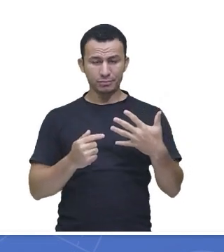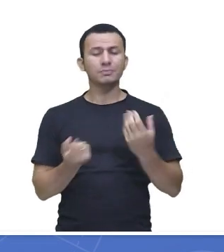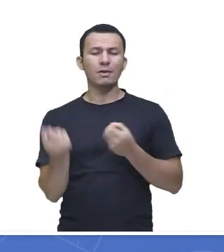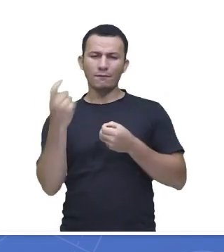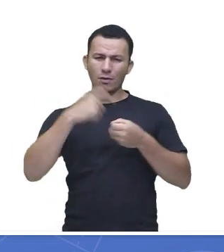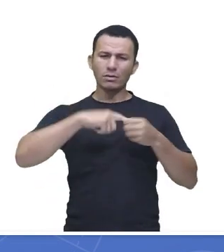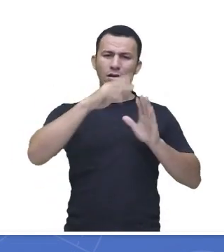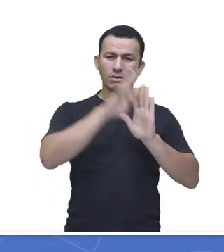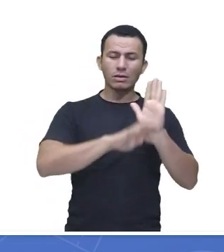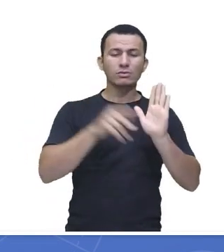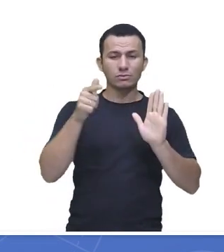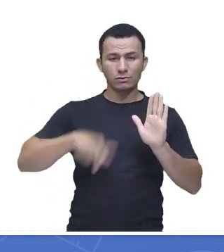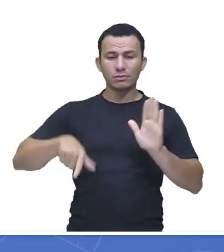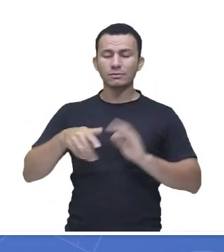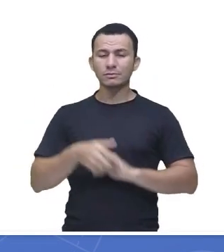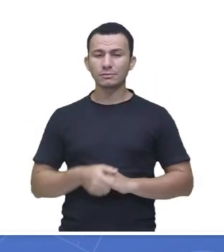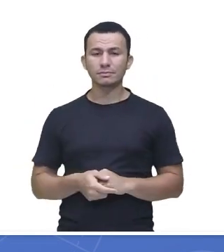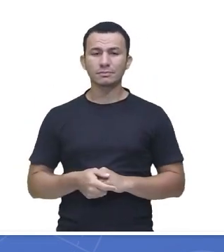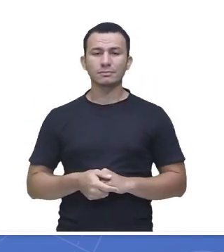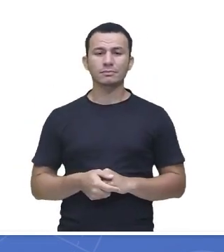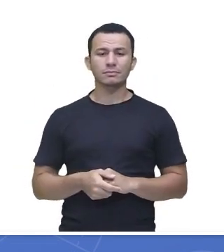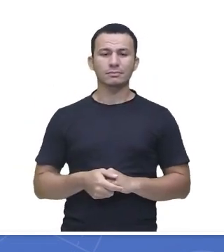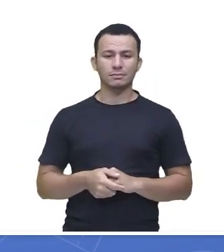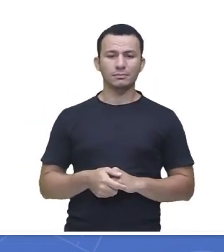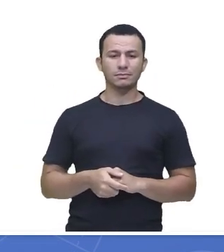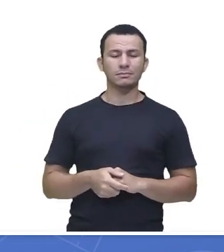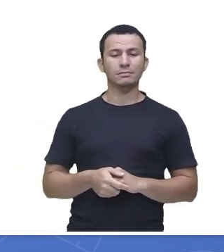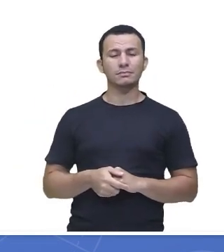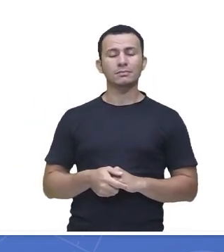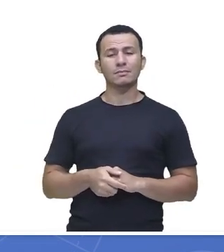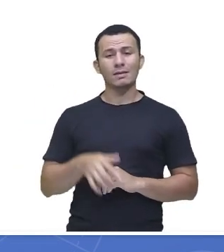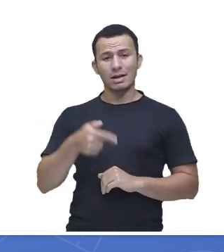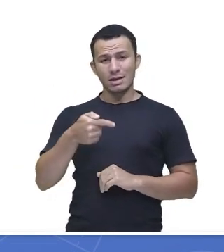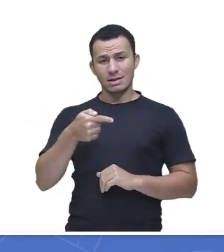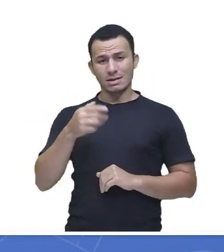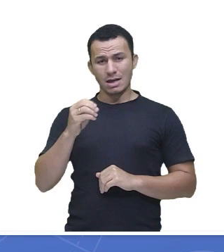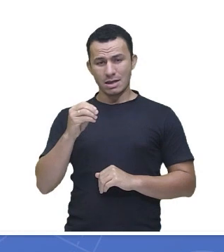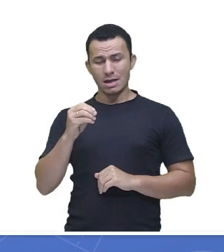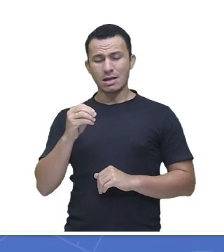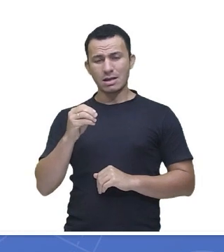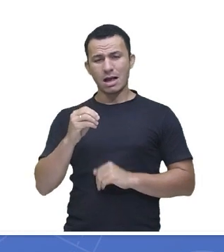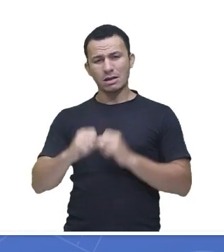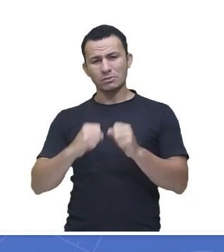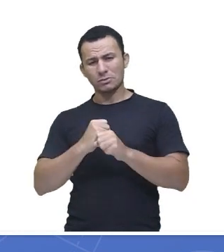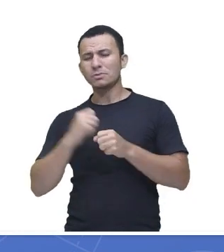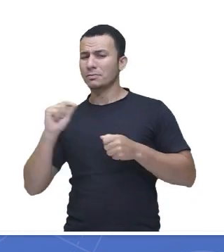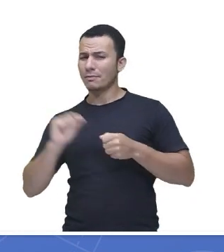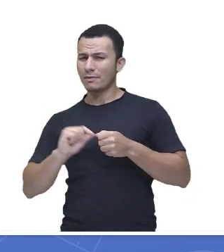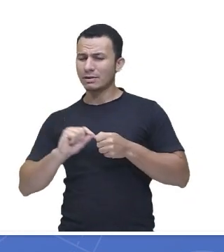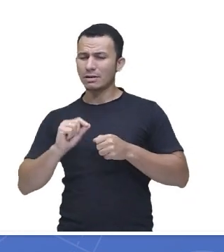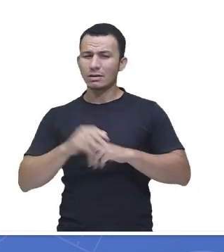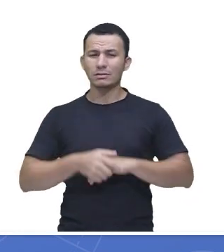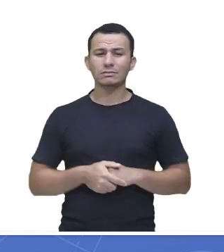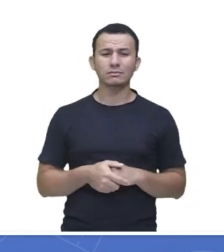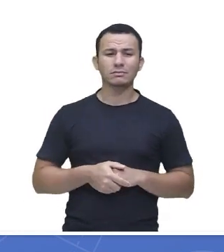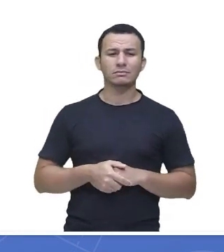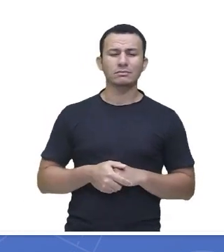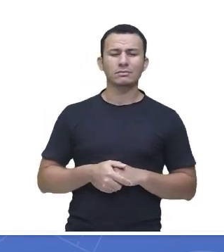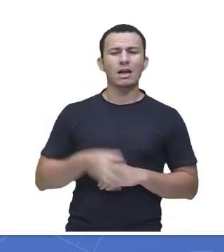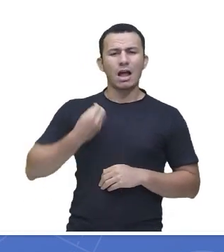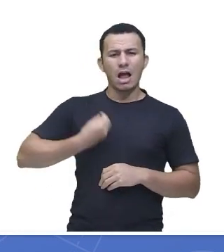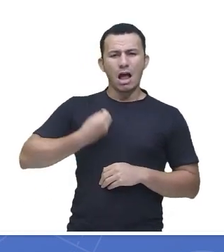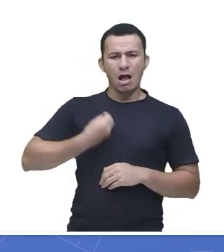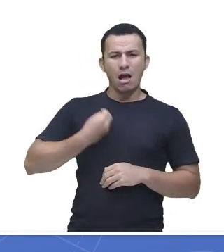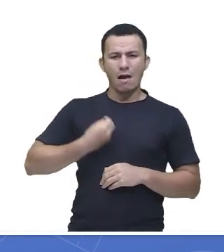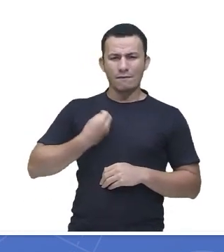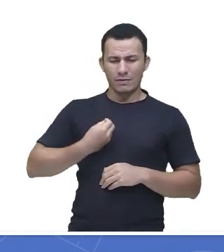texto então. Olha aí, fazer 70 anos não é simples. A vida exige para o conseguirmos. O